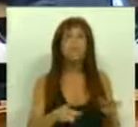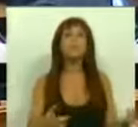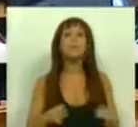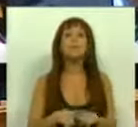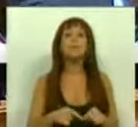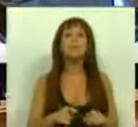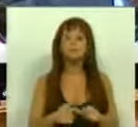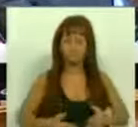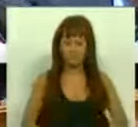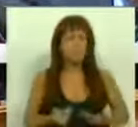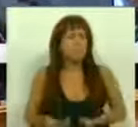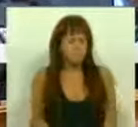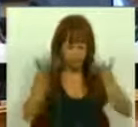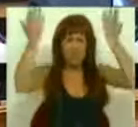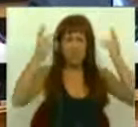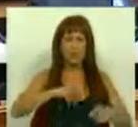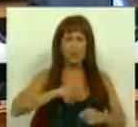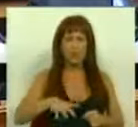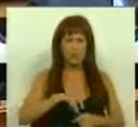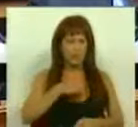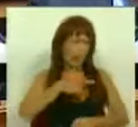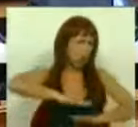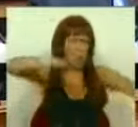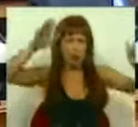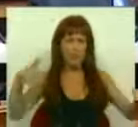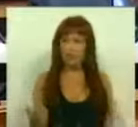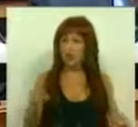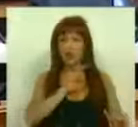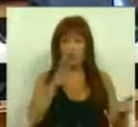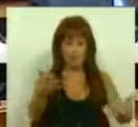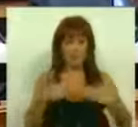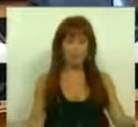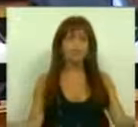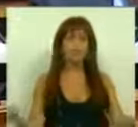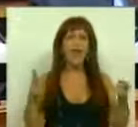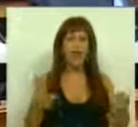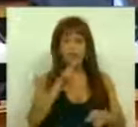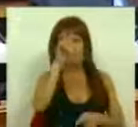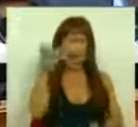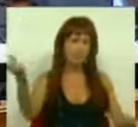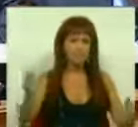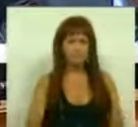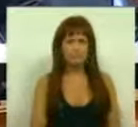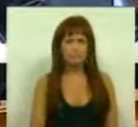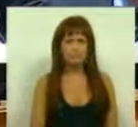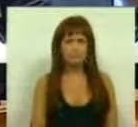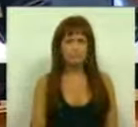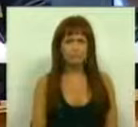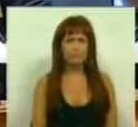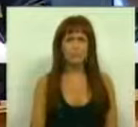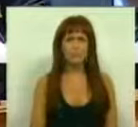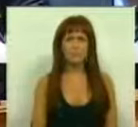depois é reerguer Portugal da situação desgraçada para a qual os senhores o atiraram. Esta é que é a questão.